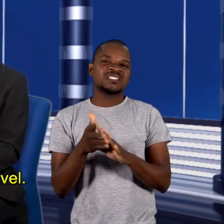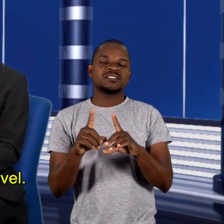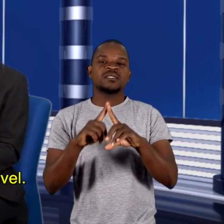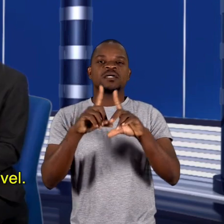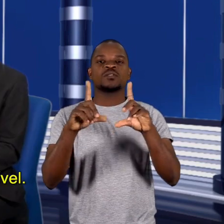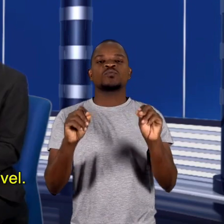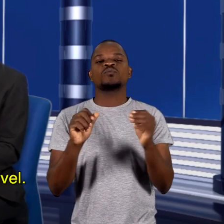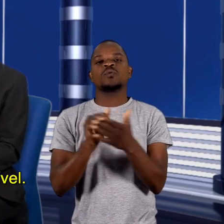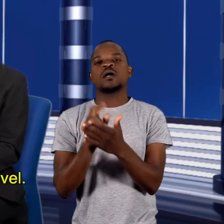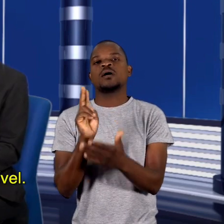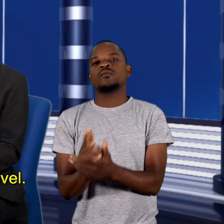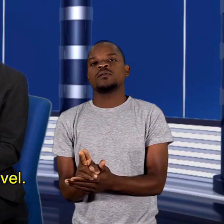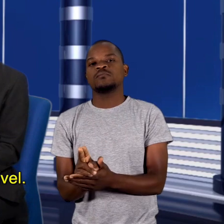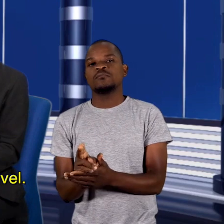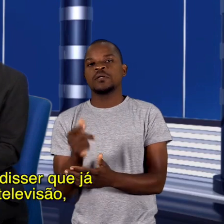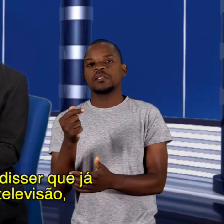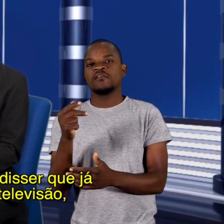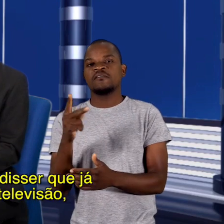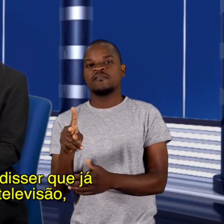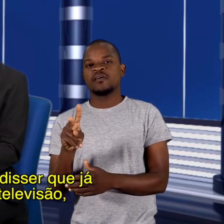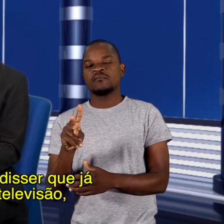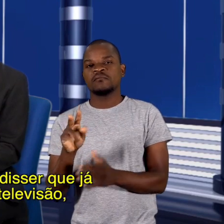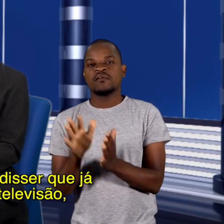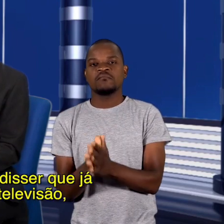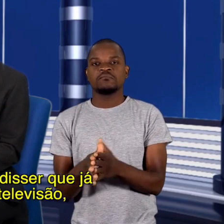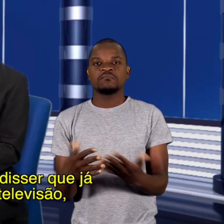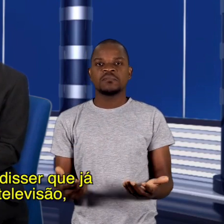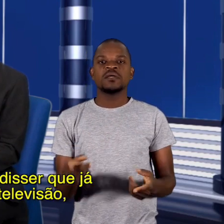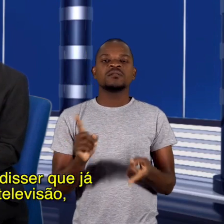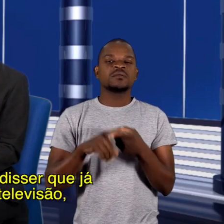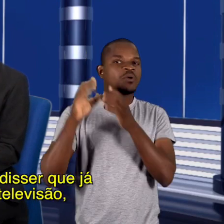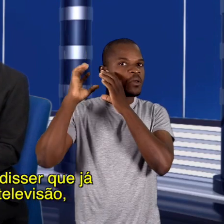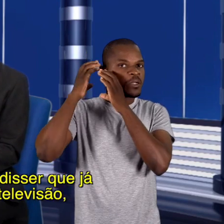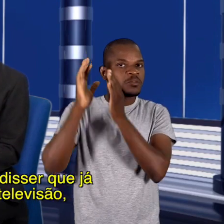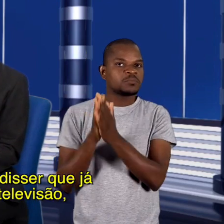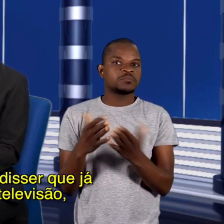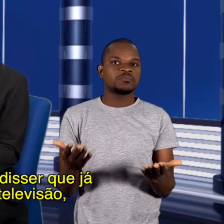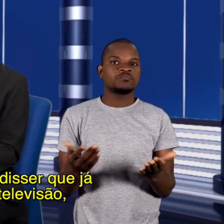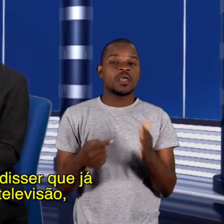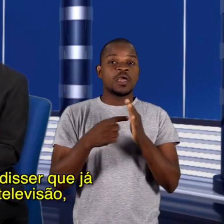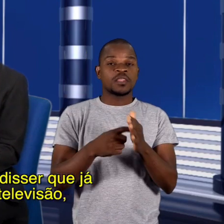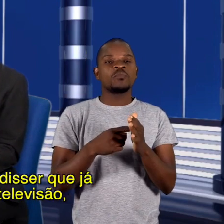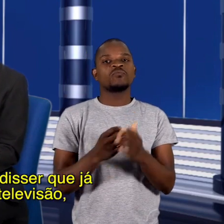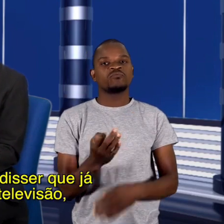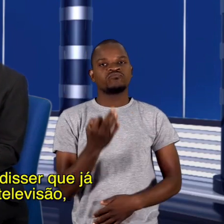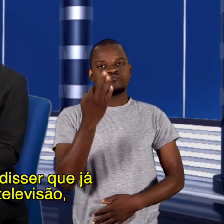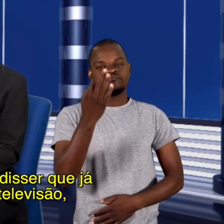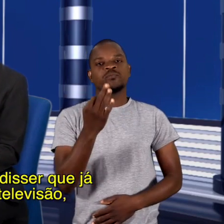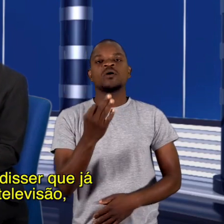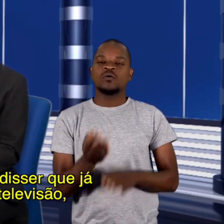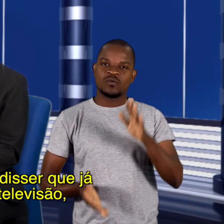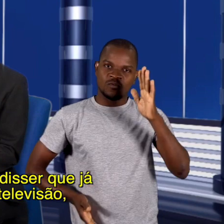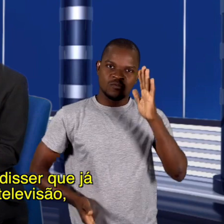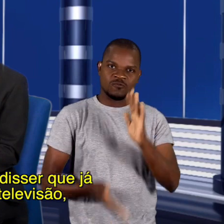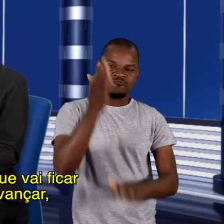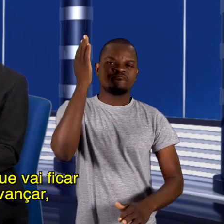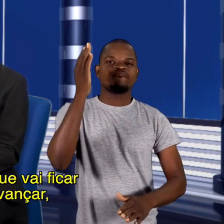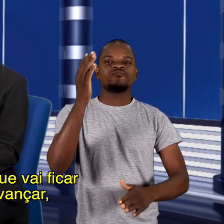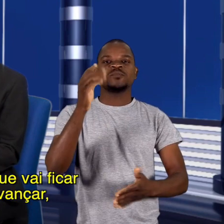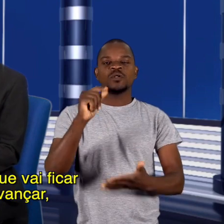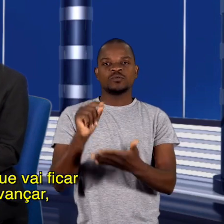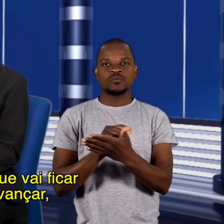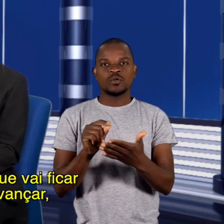porque há de haver um grande desnível se o professor chegar na escola e dizer ok nós já vínhamos dando aulas na televisão e na rádio